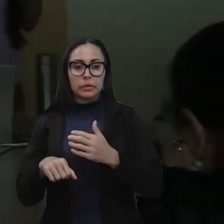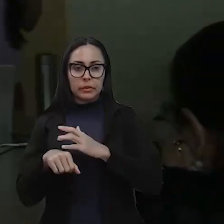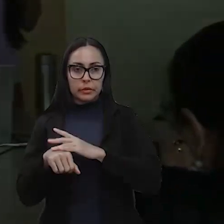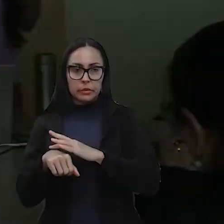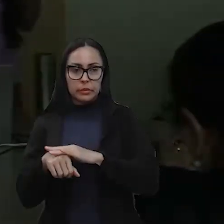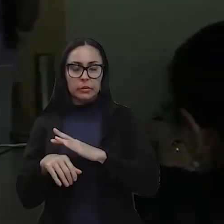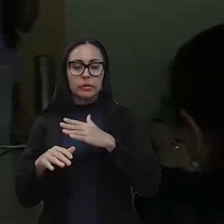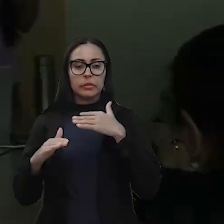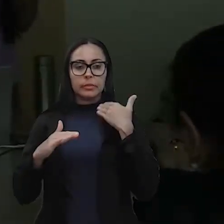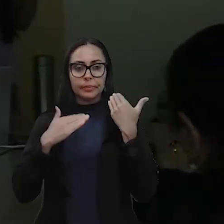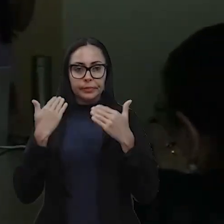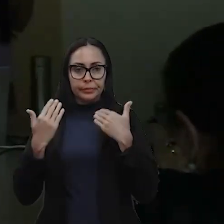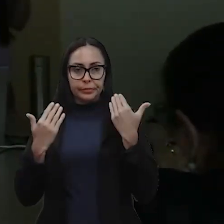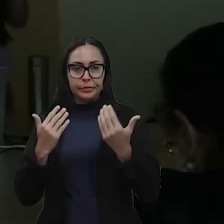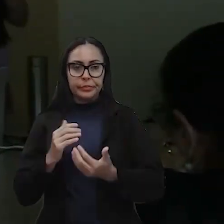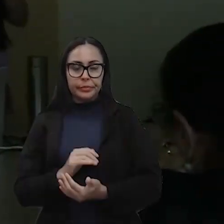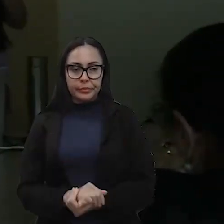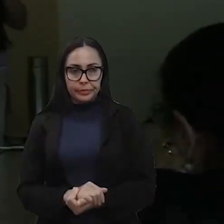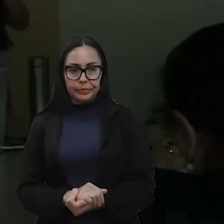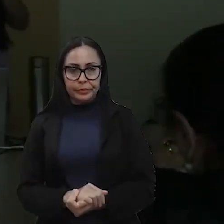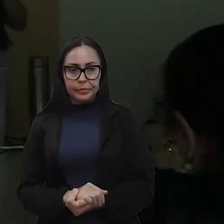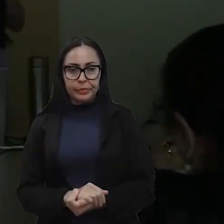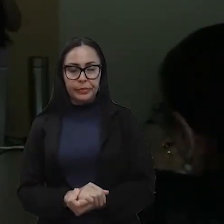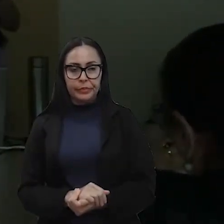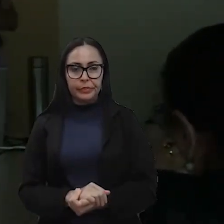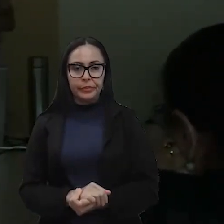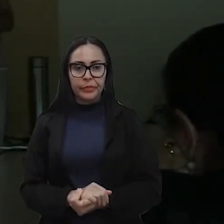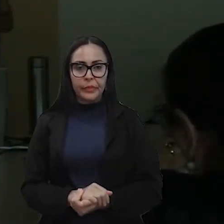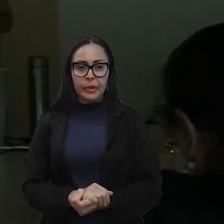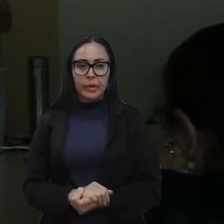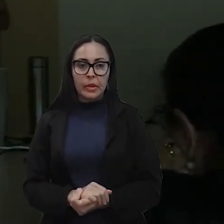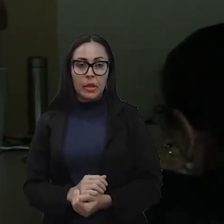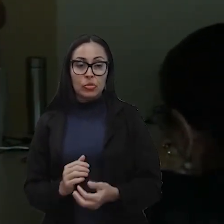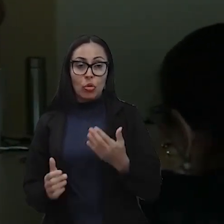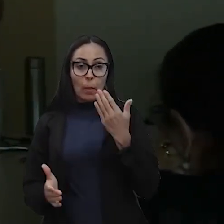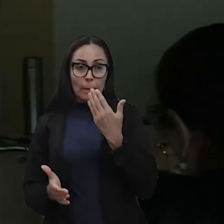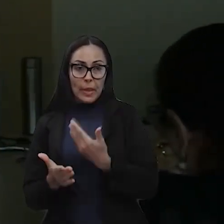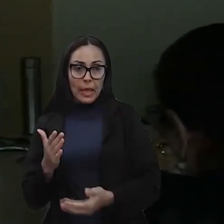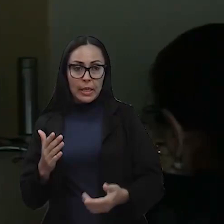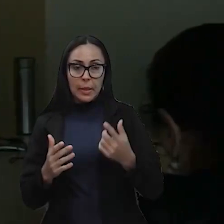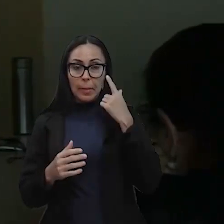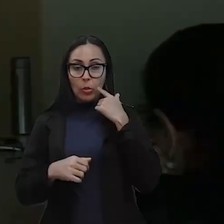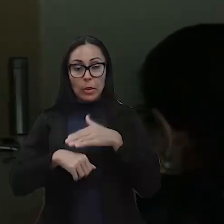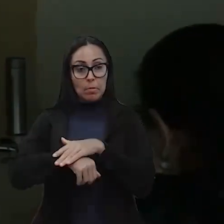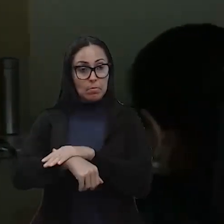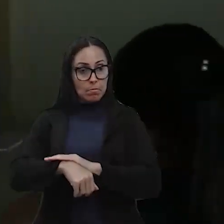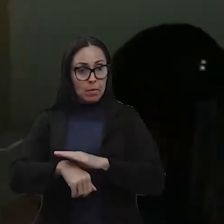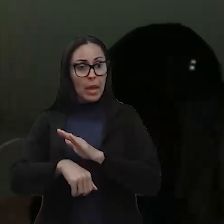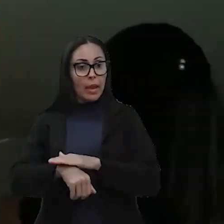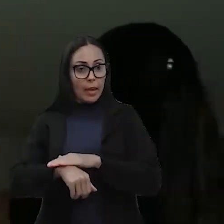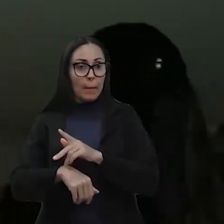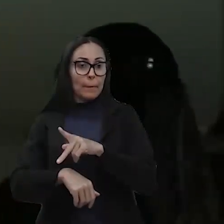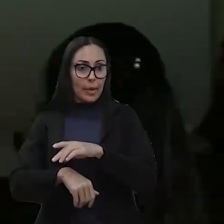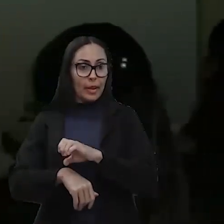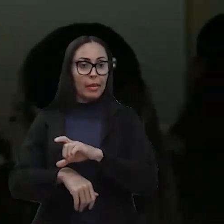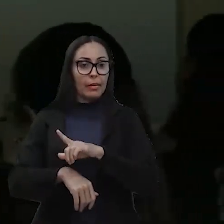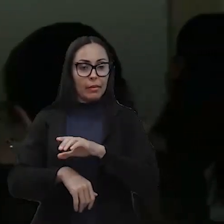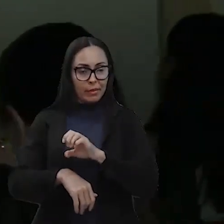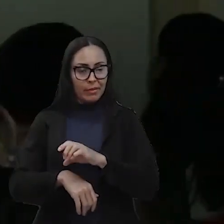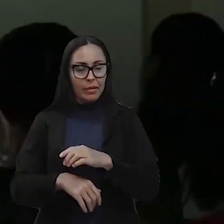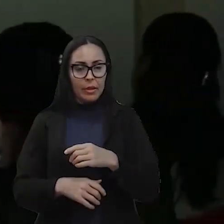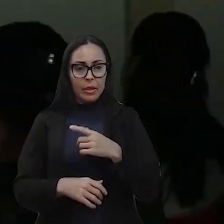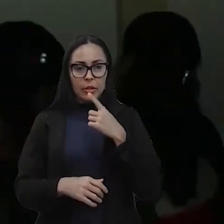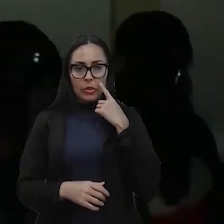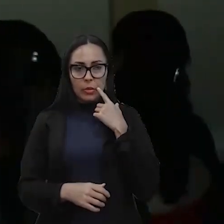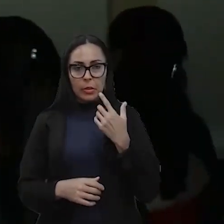é o câncer de mama. Só perde para um, que é o câncer de pele, que é de morbidade, ou seja, as pessoas adoecem mais de câncer de pele,